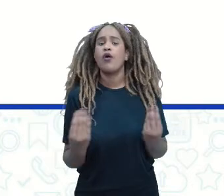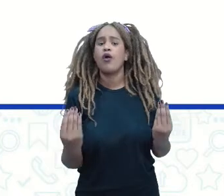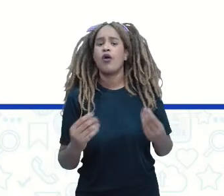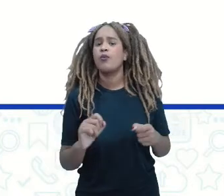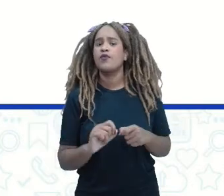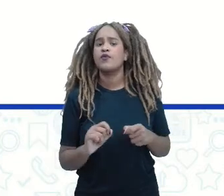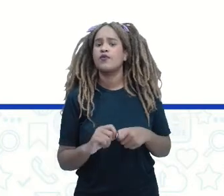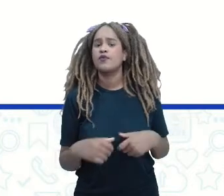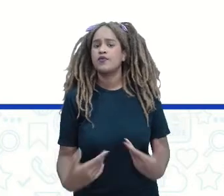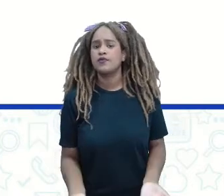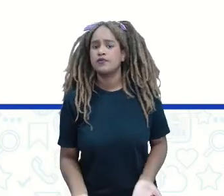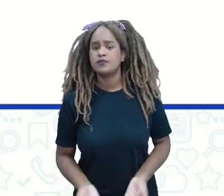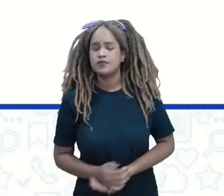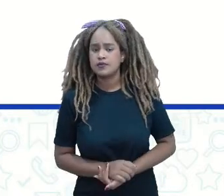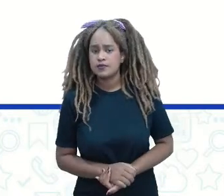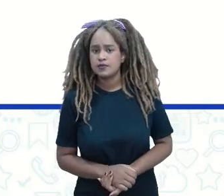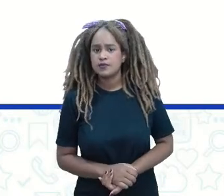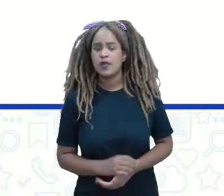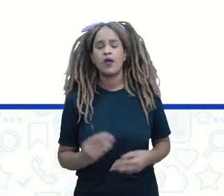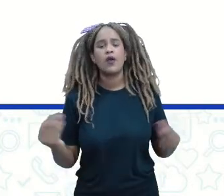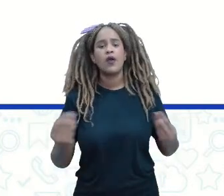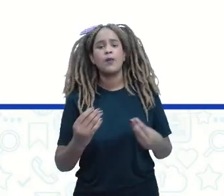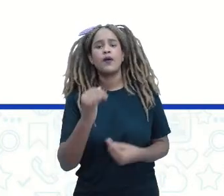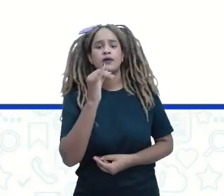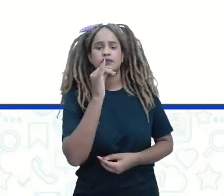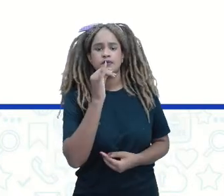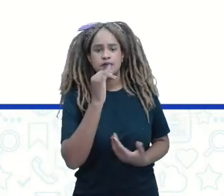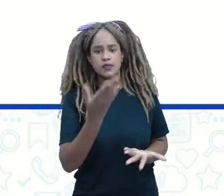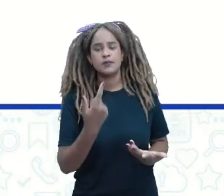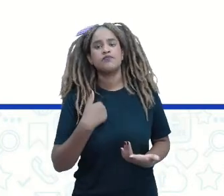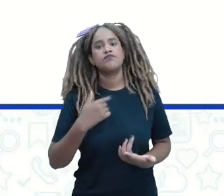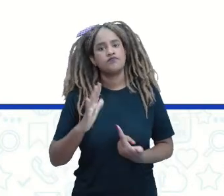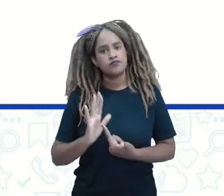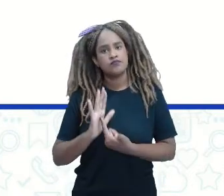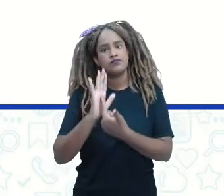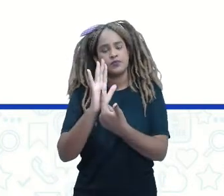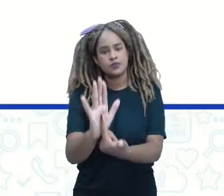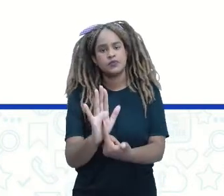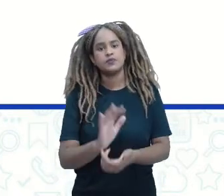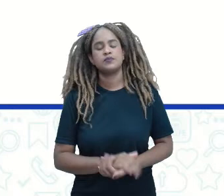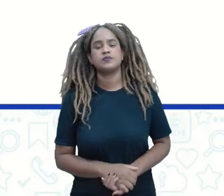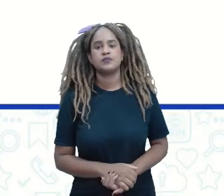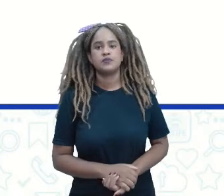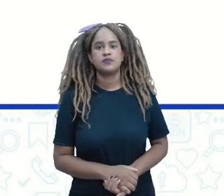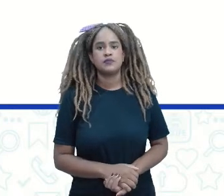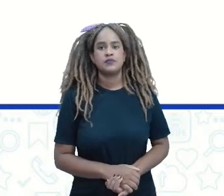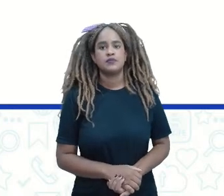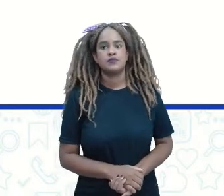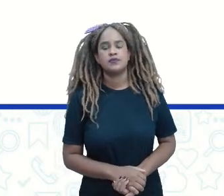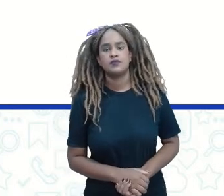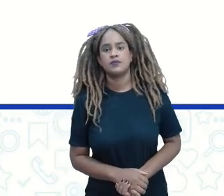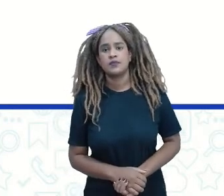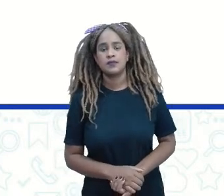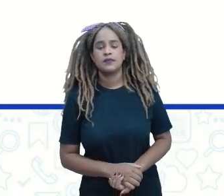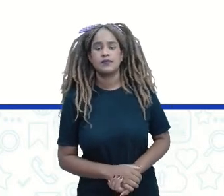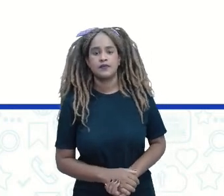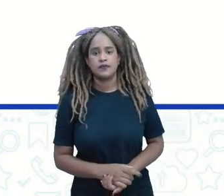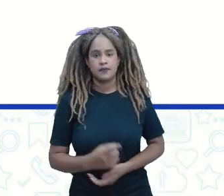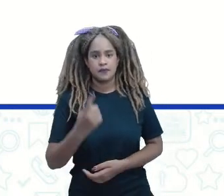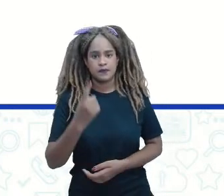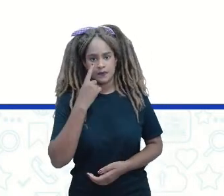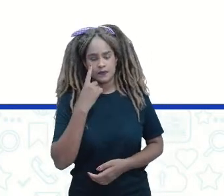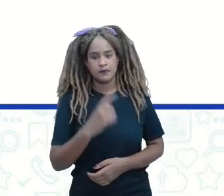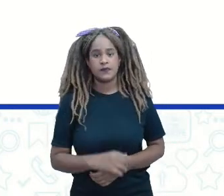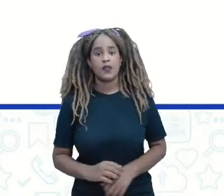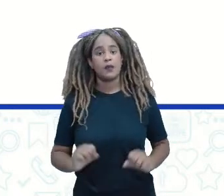pode dar um exemplo, prof, disso, né? Então, tem um exemplo aí bem bacaninha e bem simples, que é o quê? A gente